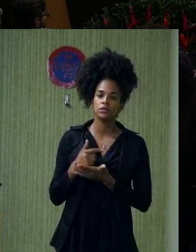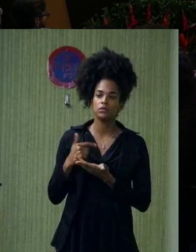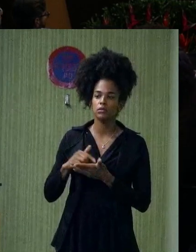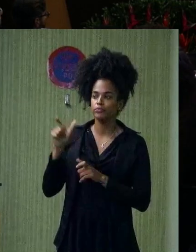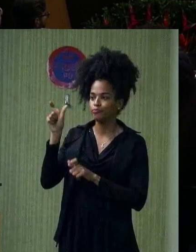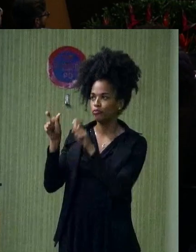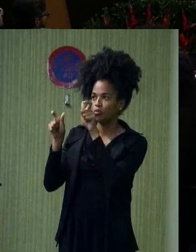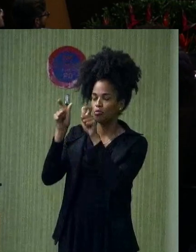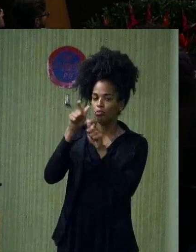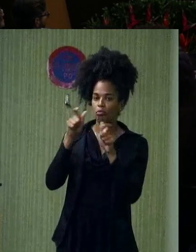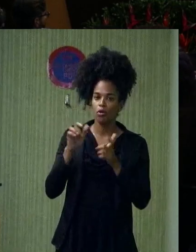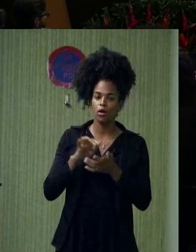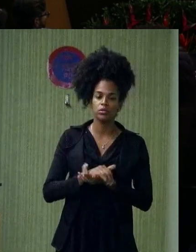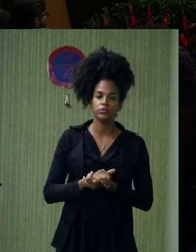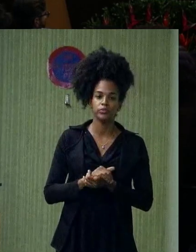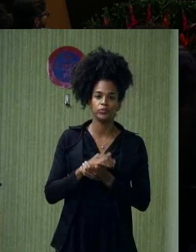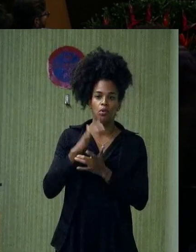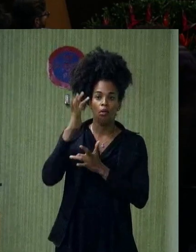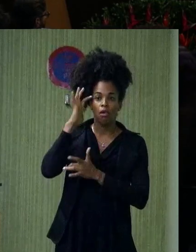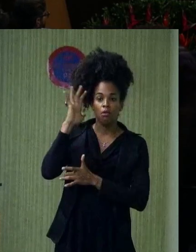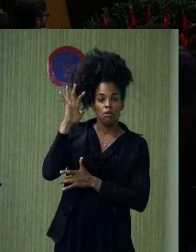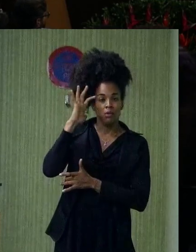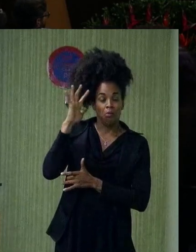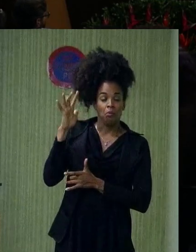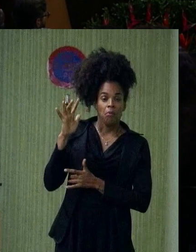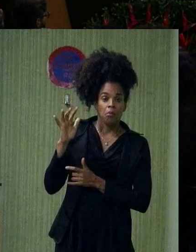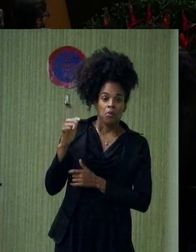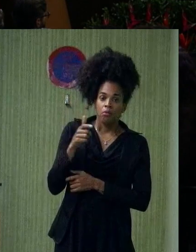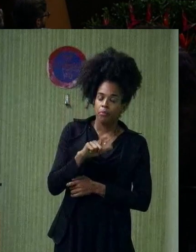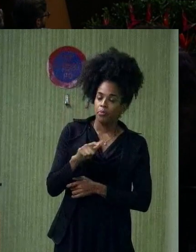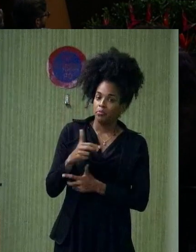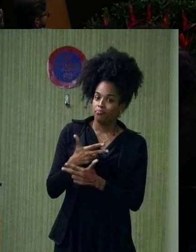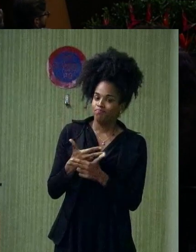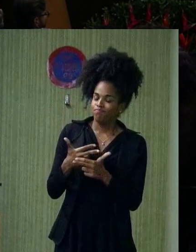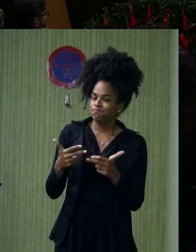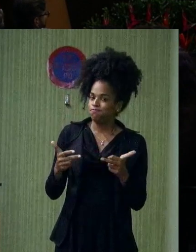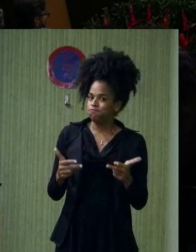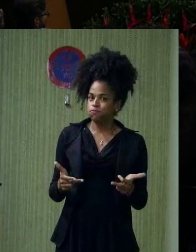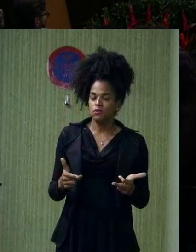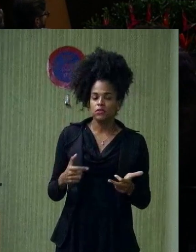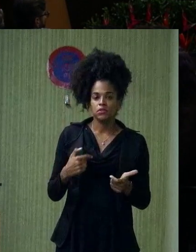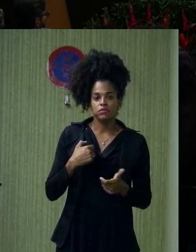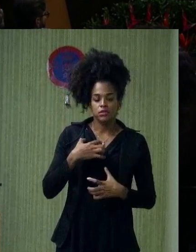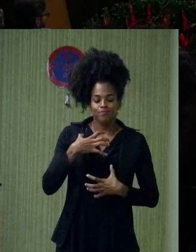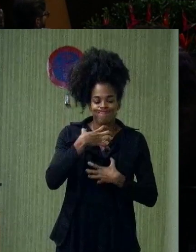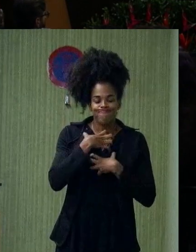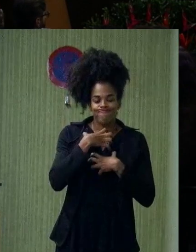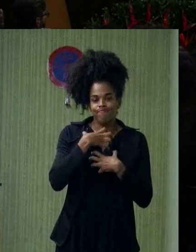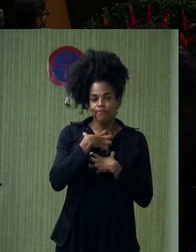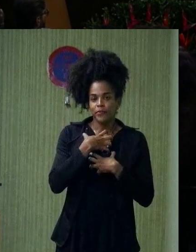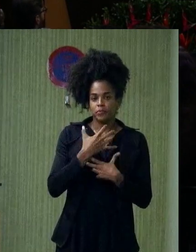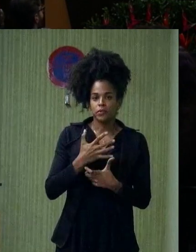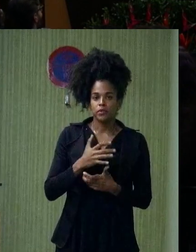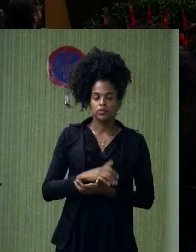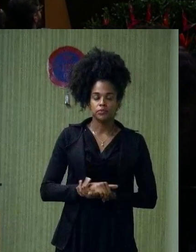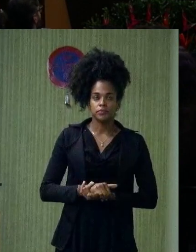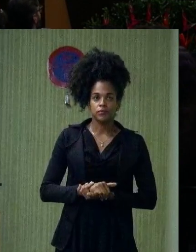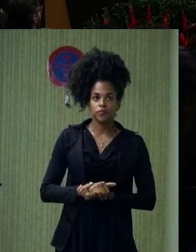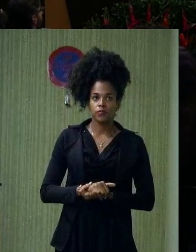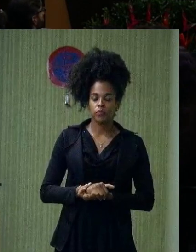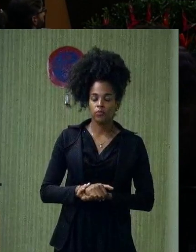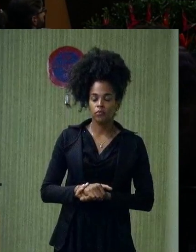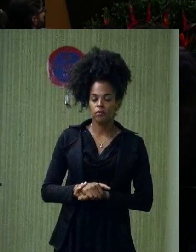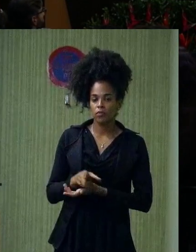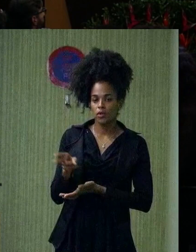colchões ali preocupados com outra coisa e para mim assim Foi algo que naquele momento ainda que nós vivíamos me lembrou